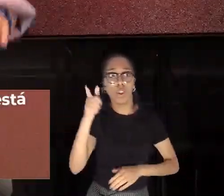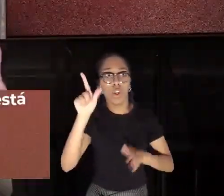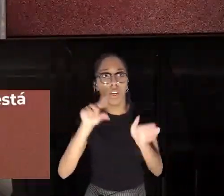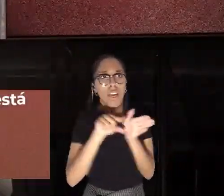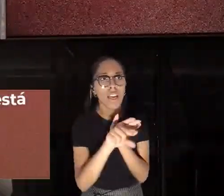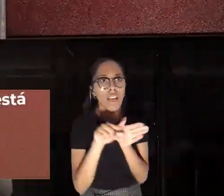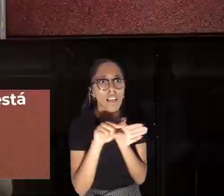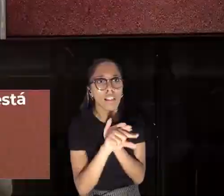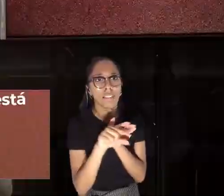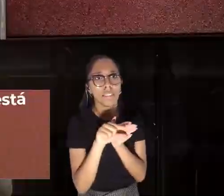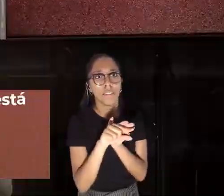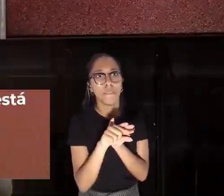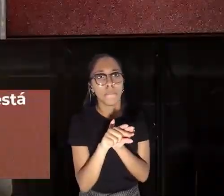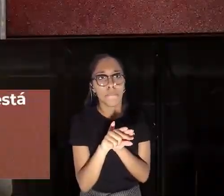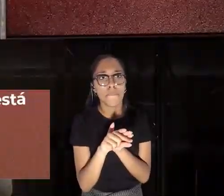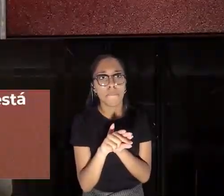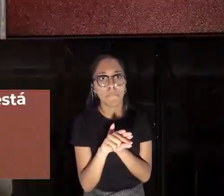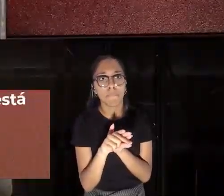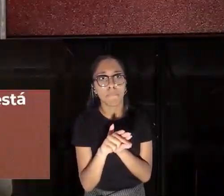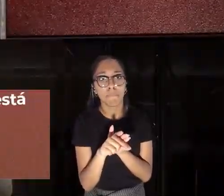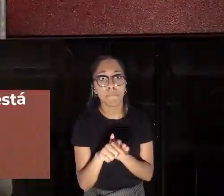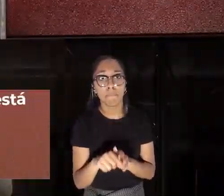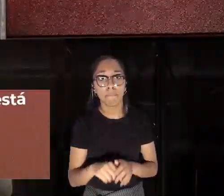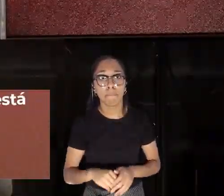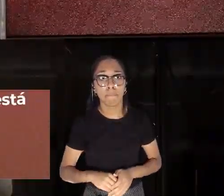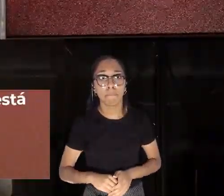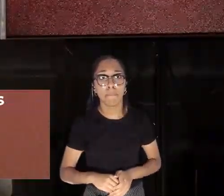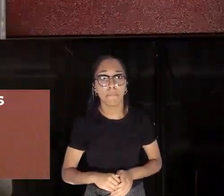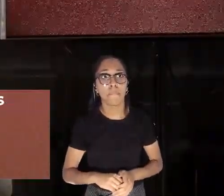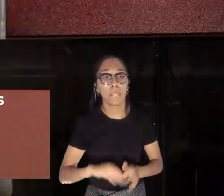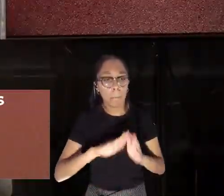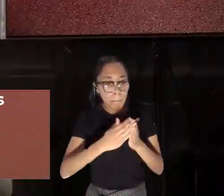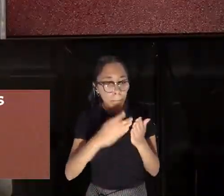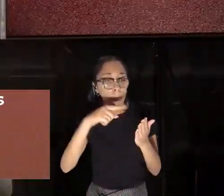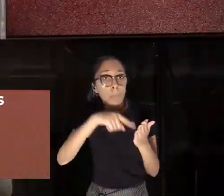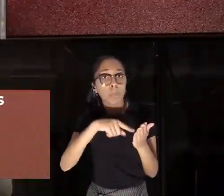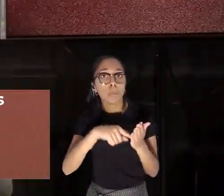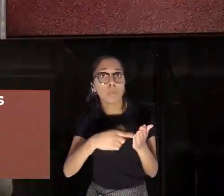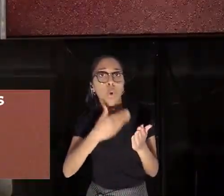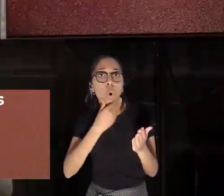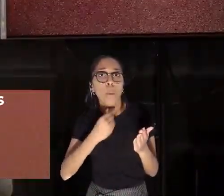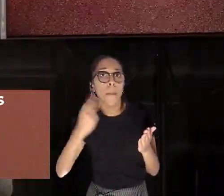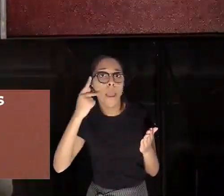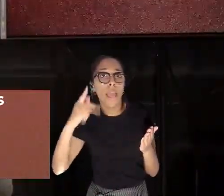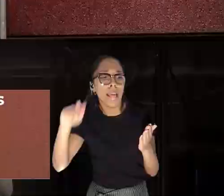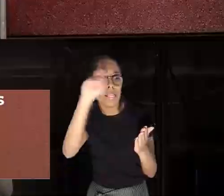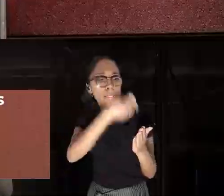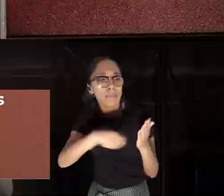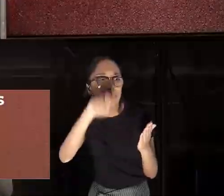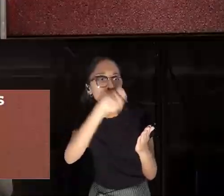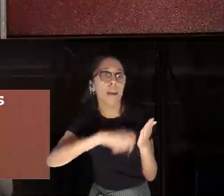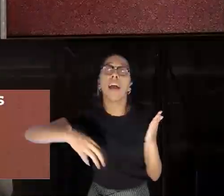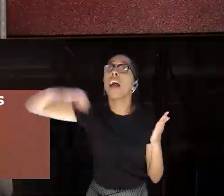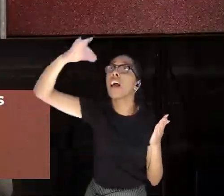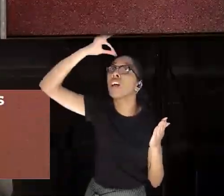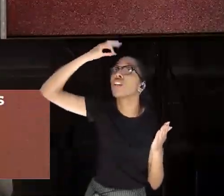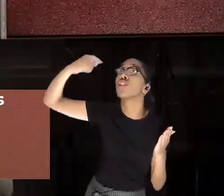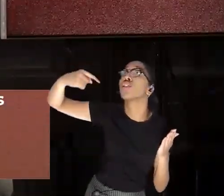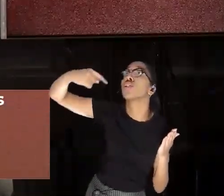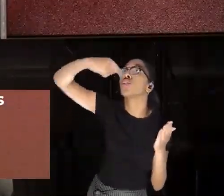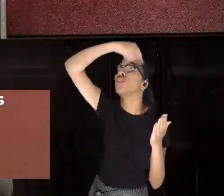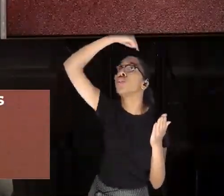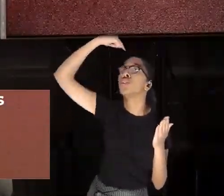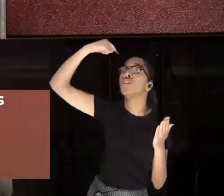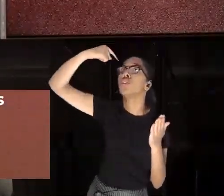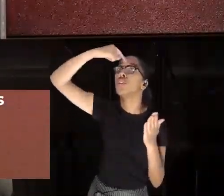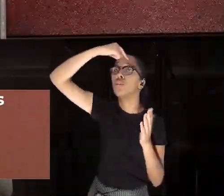profeta Isaías. Abriu e encontrou o lugar onde está escrito: O Espírito do Senhor está sobre mim, porque ele me ungiu